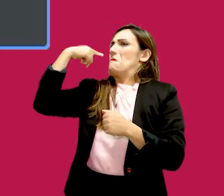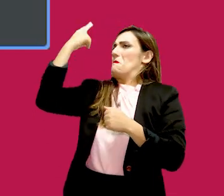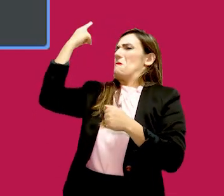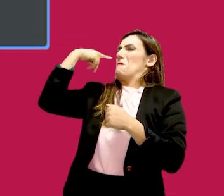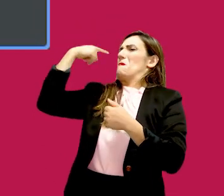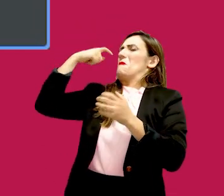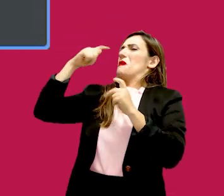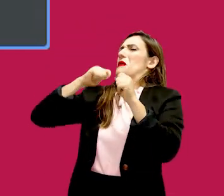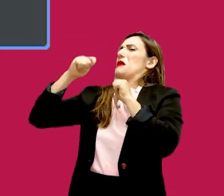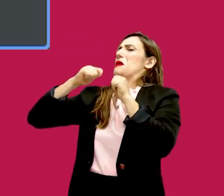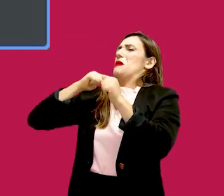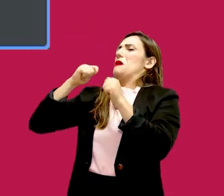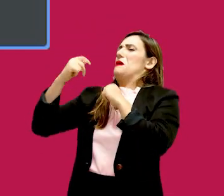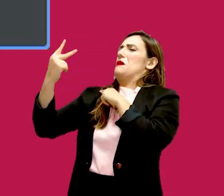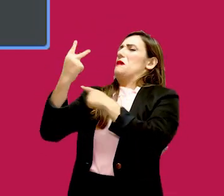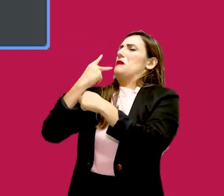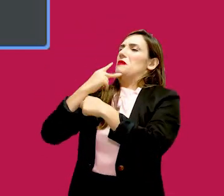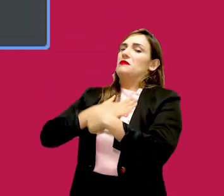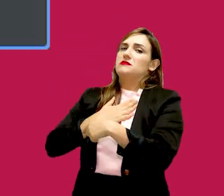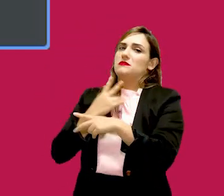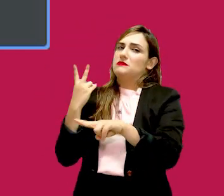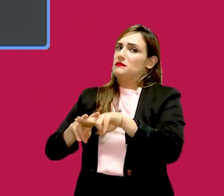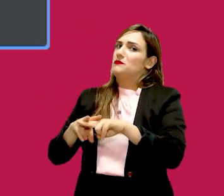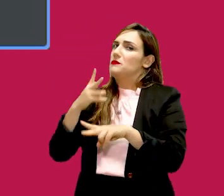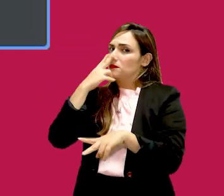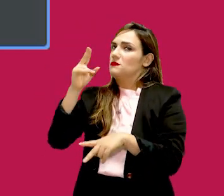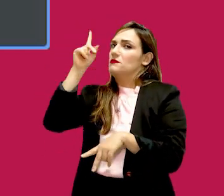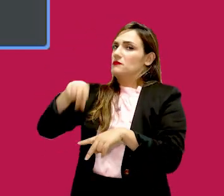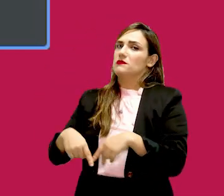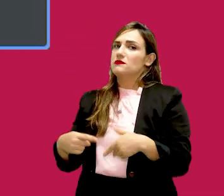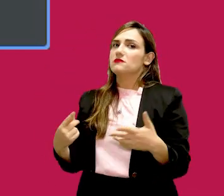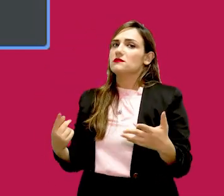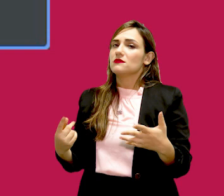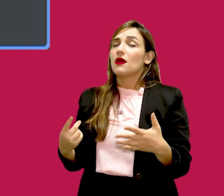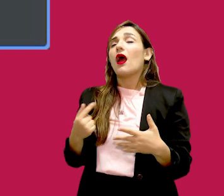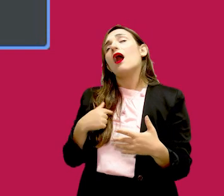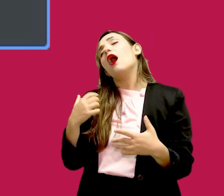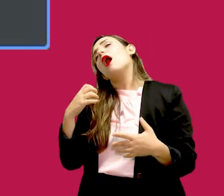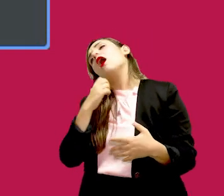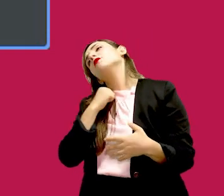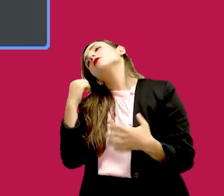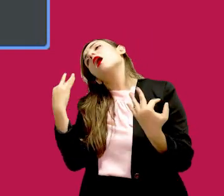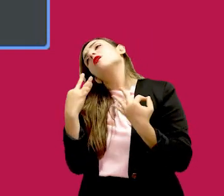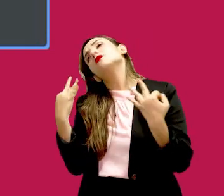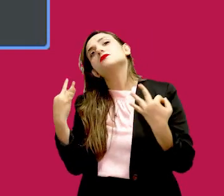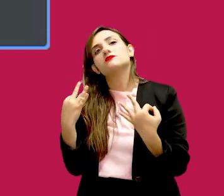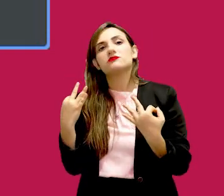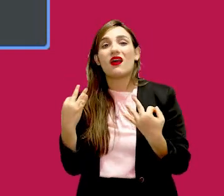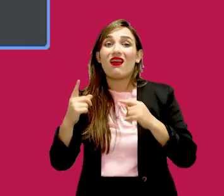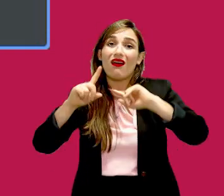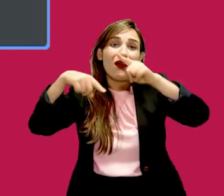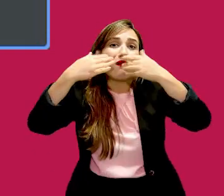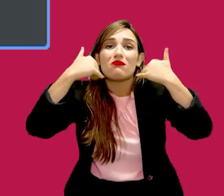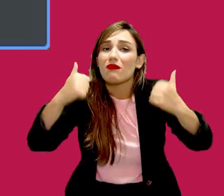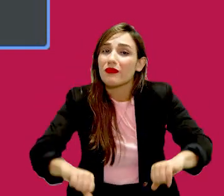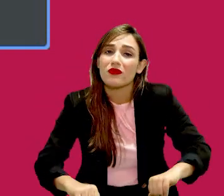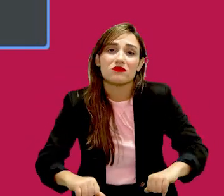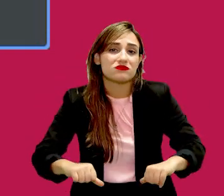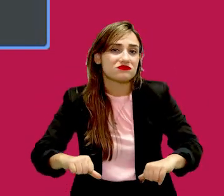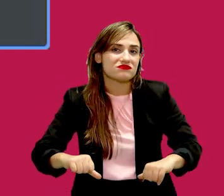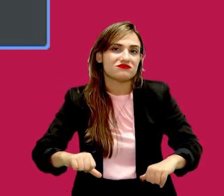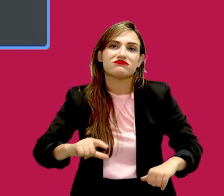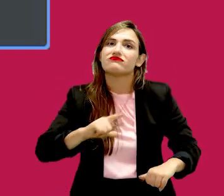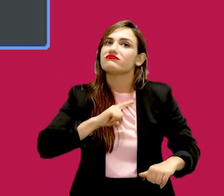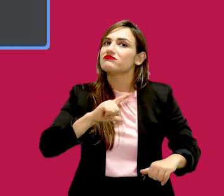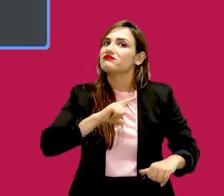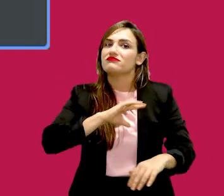controle dissimulado, né, como uma forma de cuidado, e aí vem aí depois todas essas outras formas de